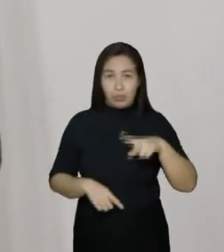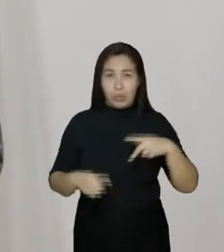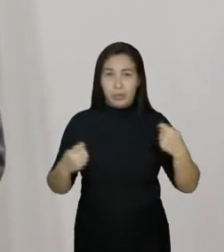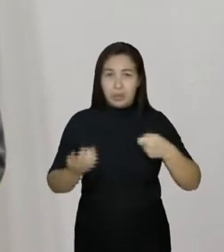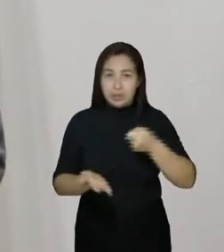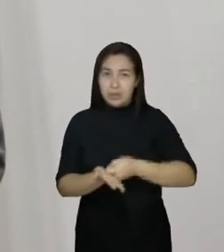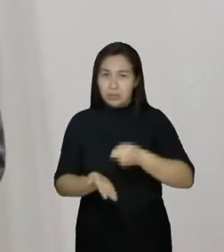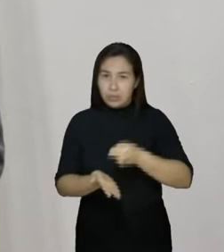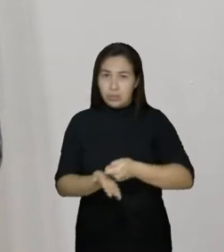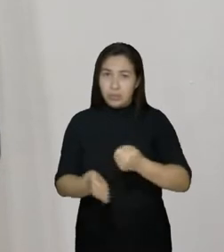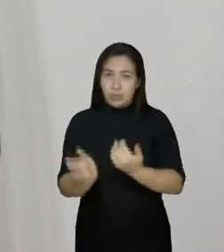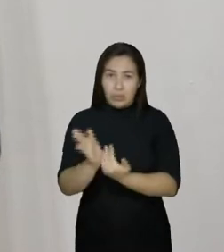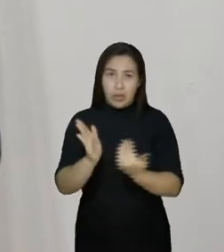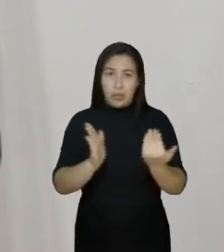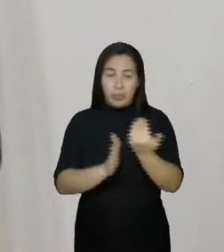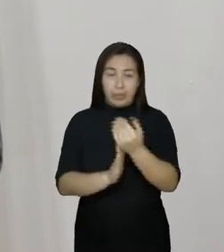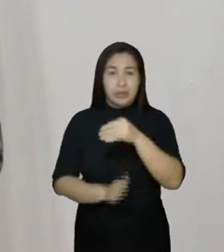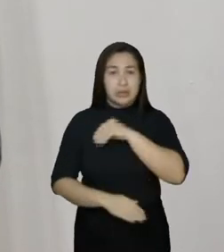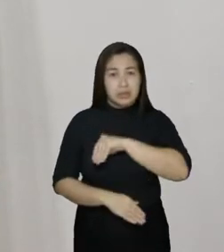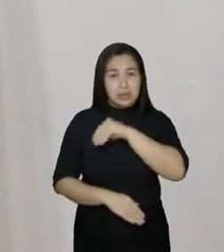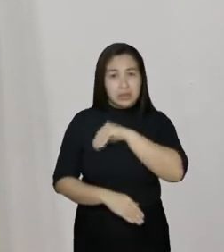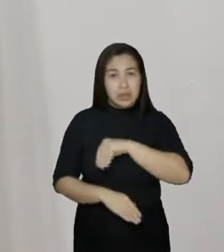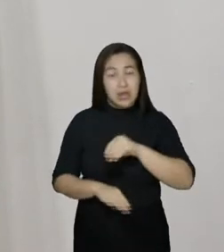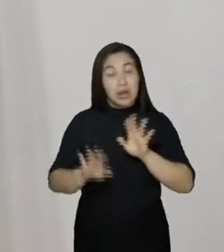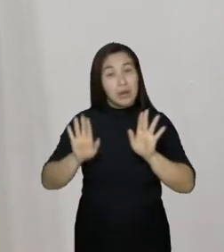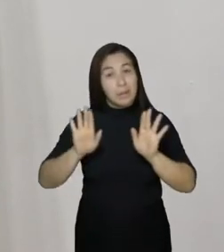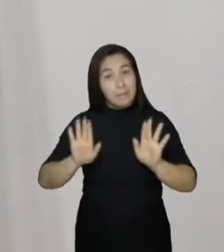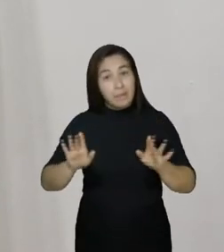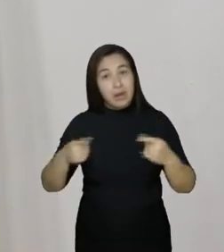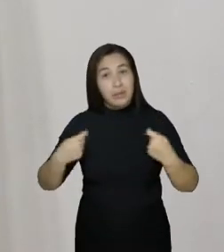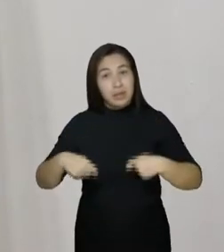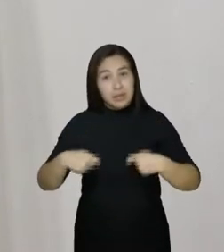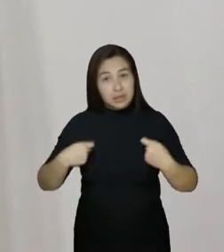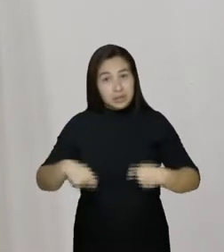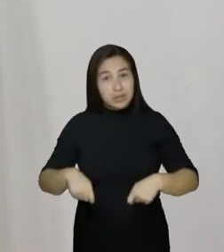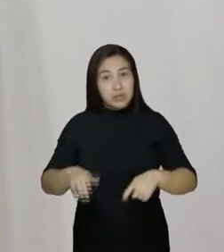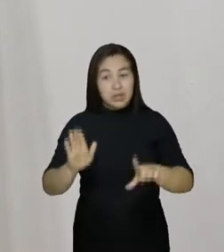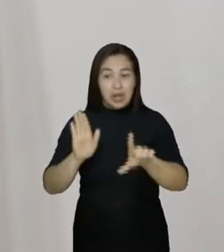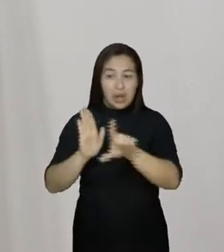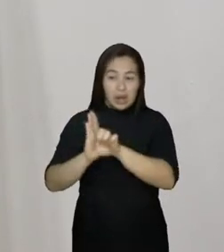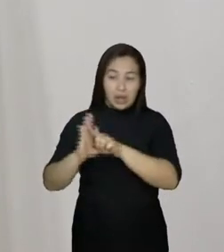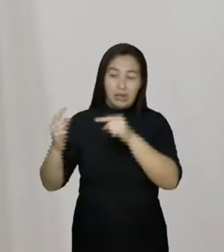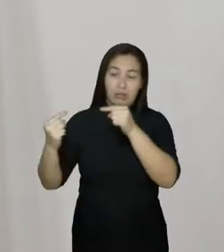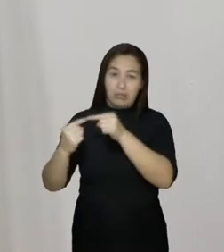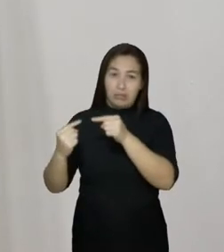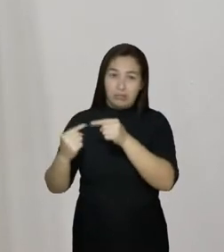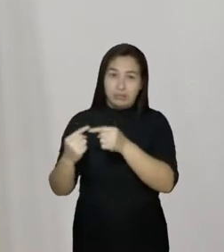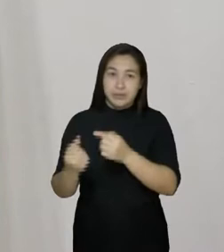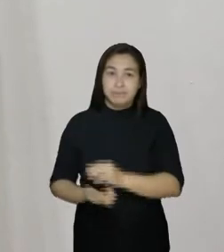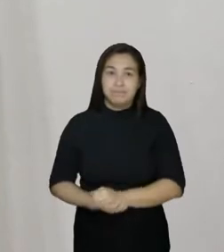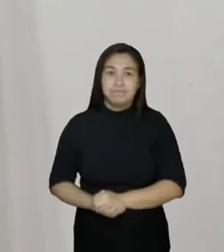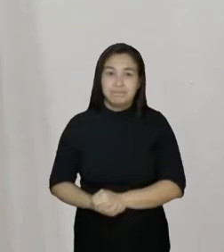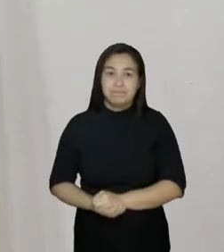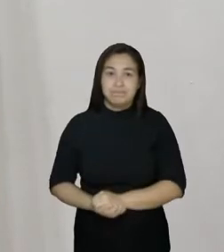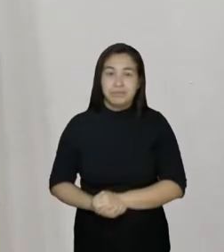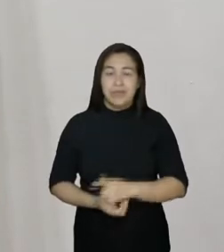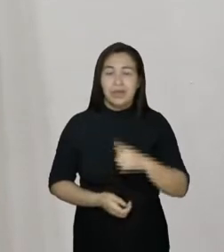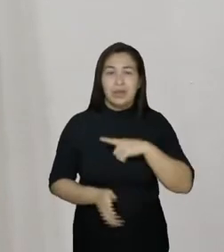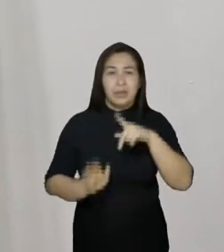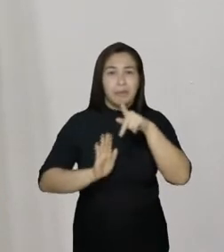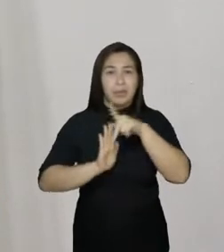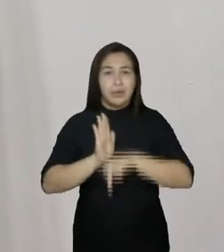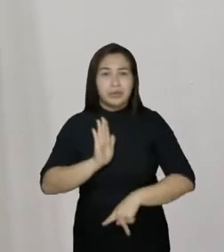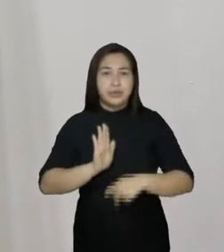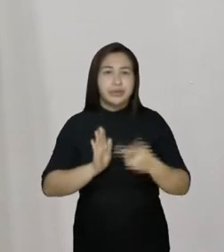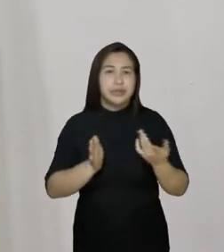salário, de forma nenhuma, mas desde que isso siga um caminho legal. Aí falaram do projeto, não é projeto,